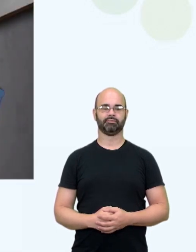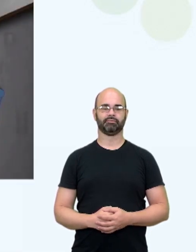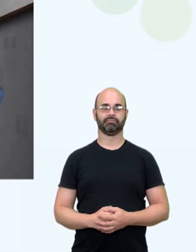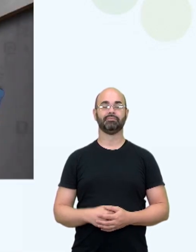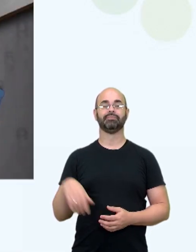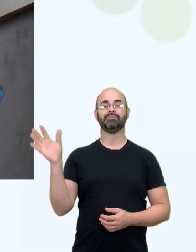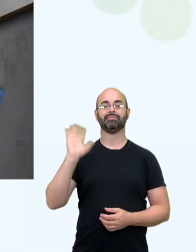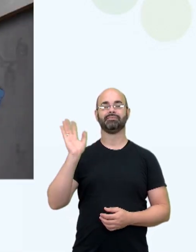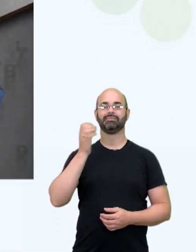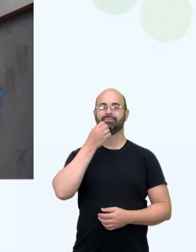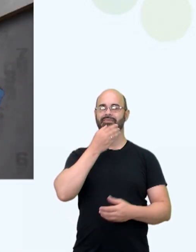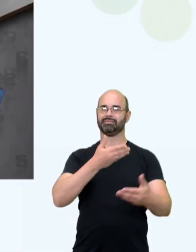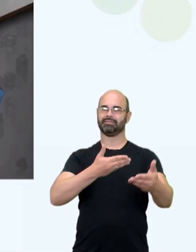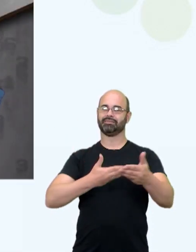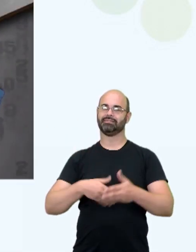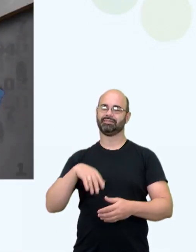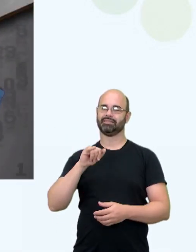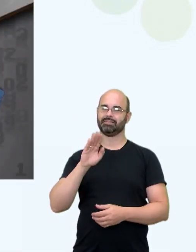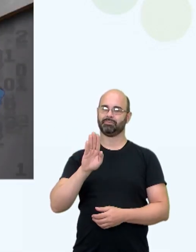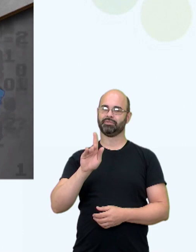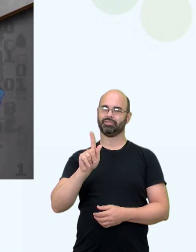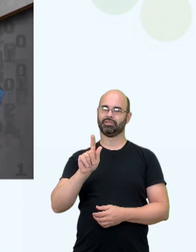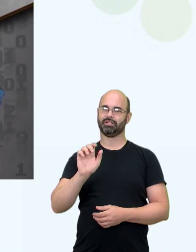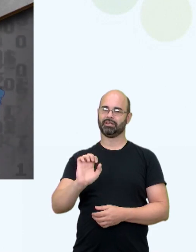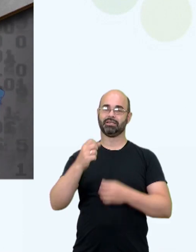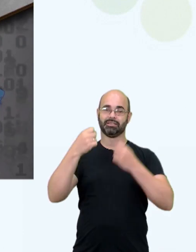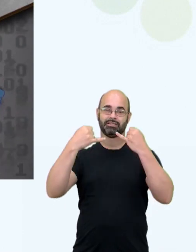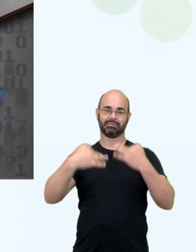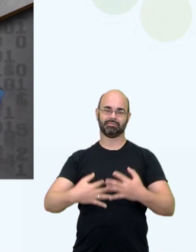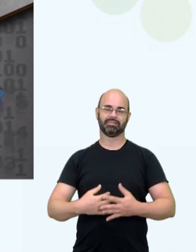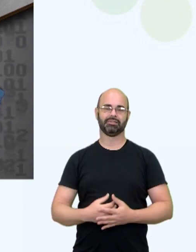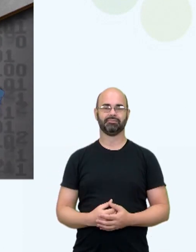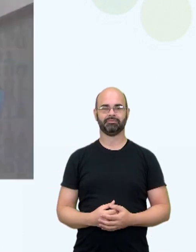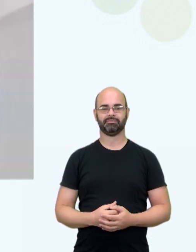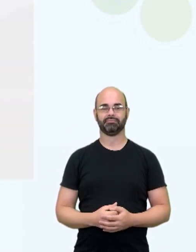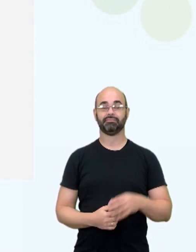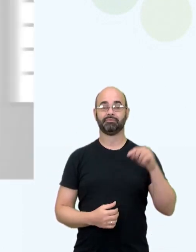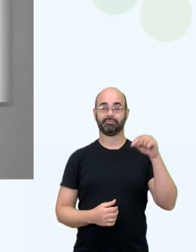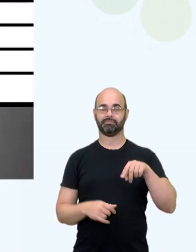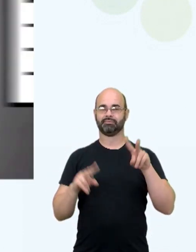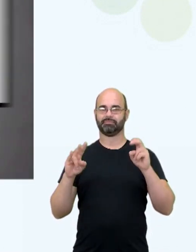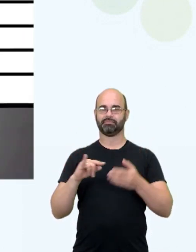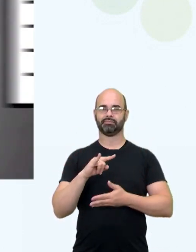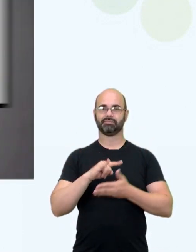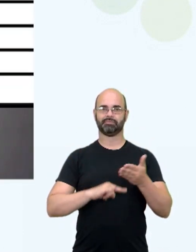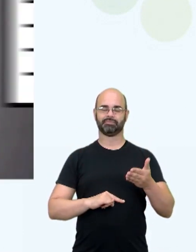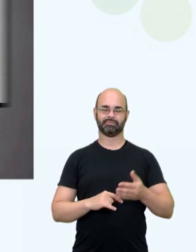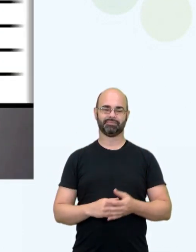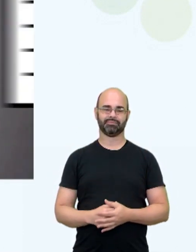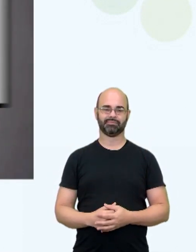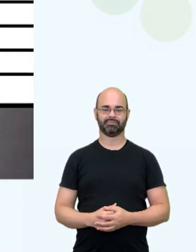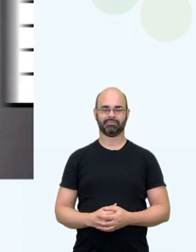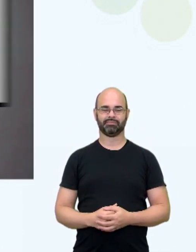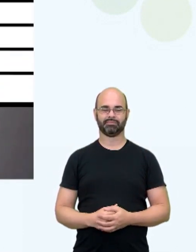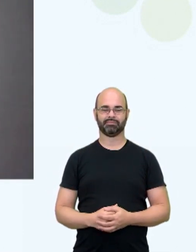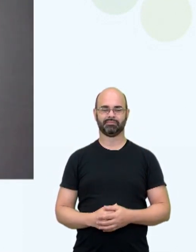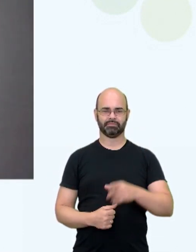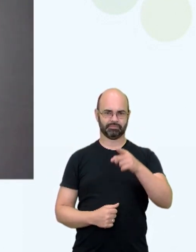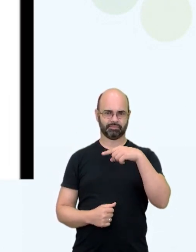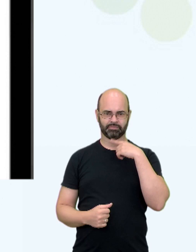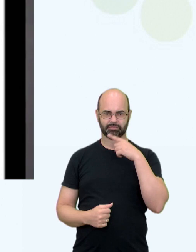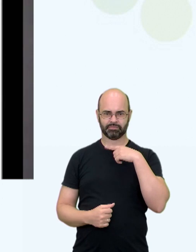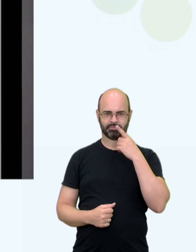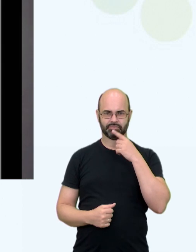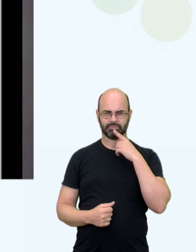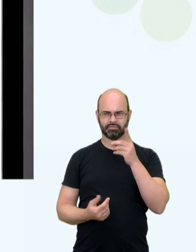Olá, sejam bem-vindos ao IBGE Explica. Hoje falaremos sobre documentação. Você tem alguma dúvida de que